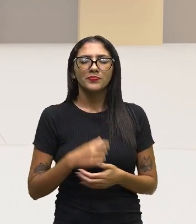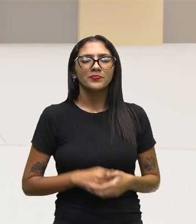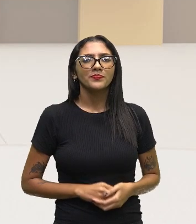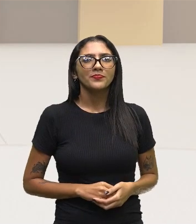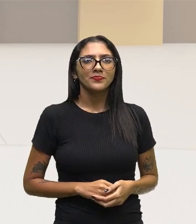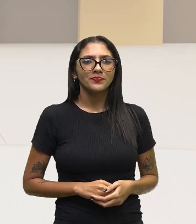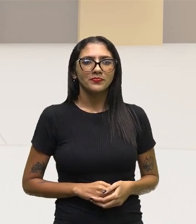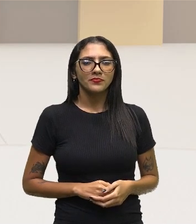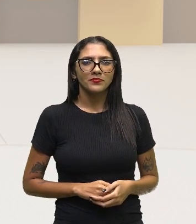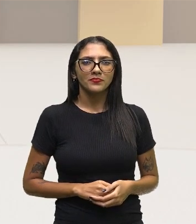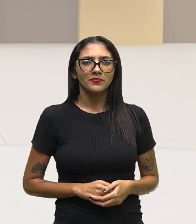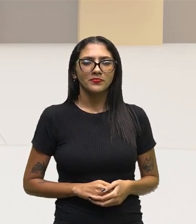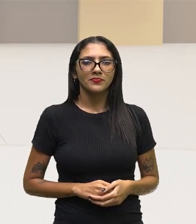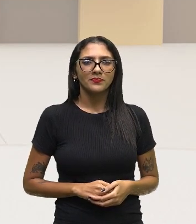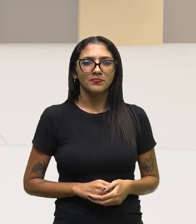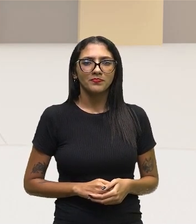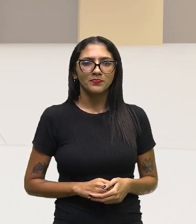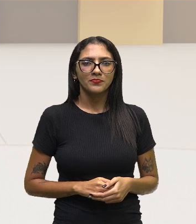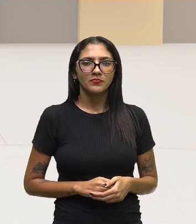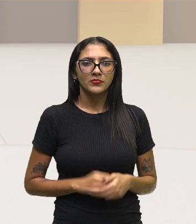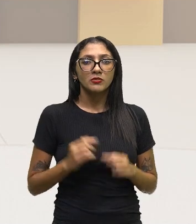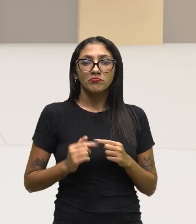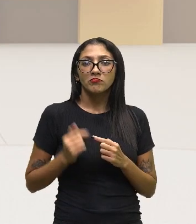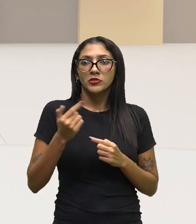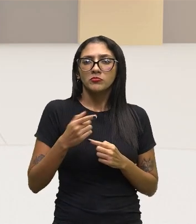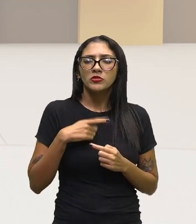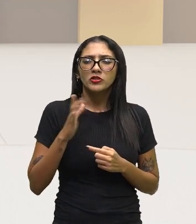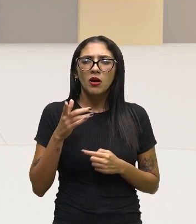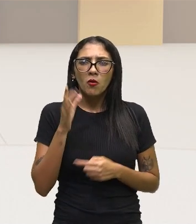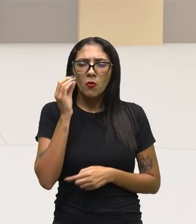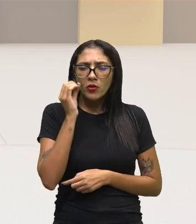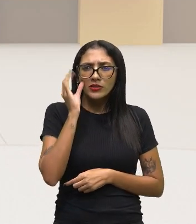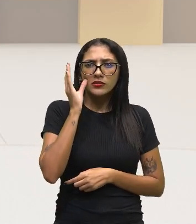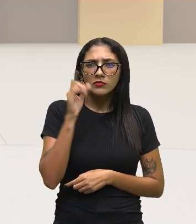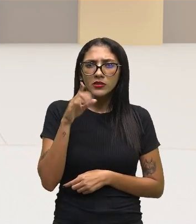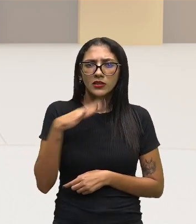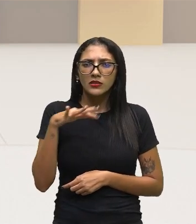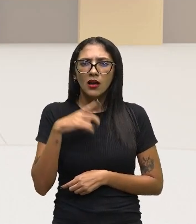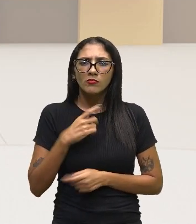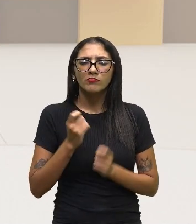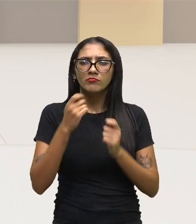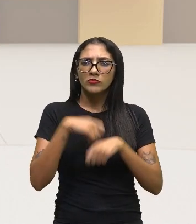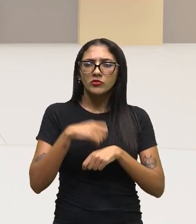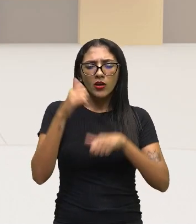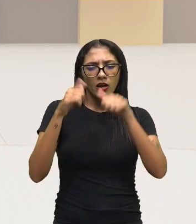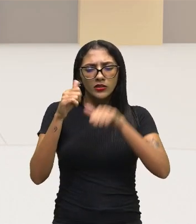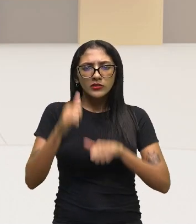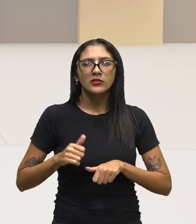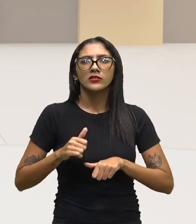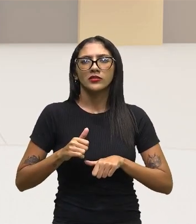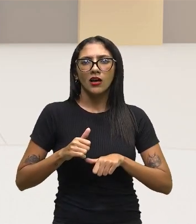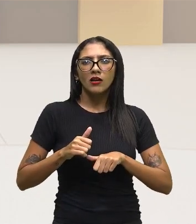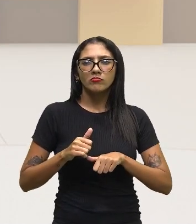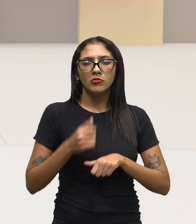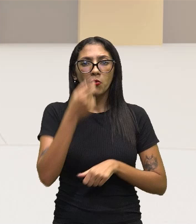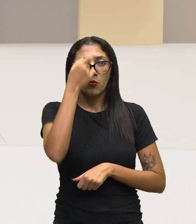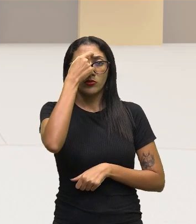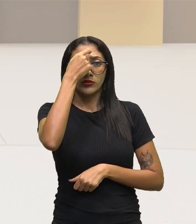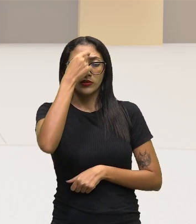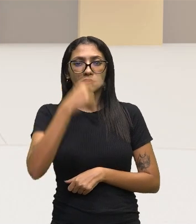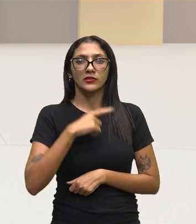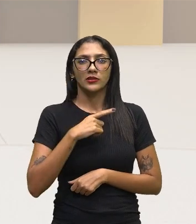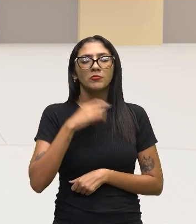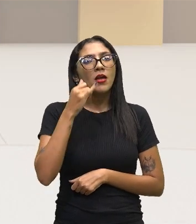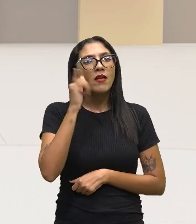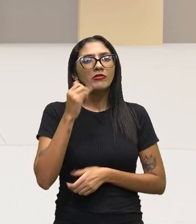mais? Após o conhecimento sobre a área, você poderá analisar as situações de maneira mais racional,